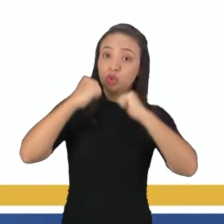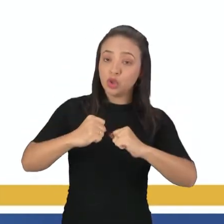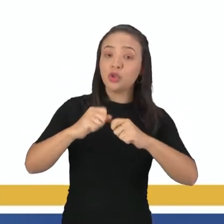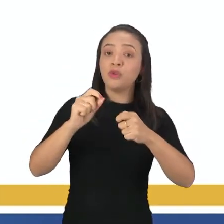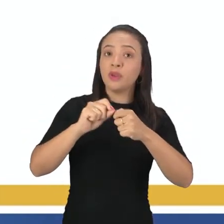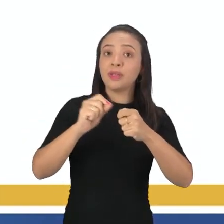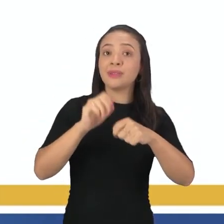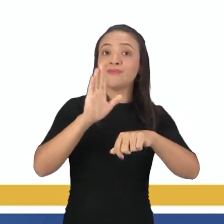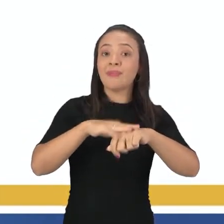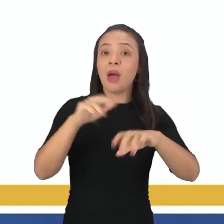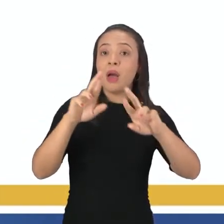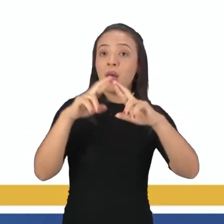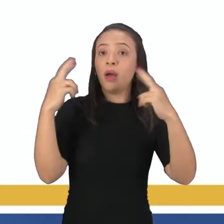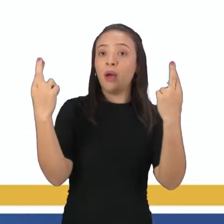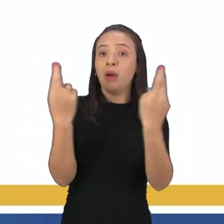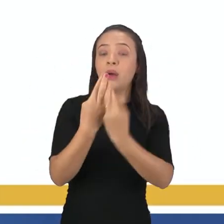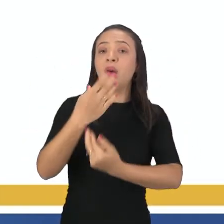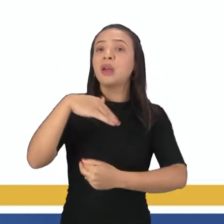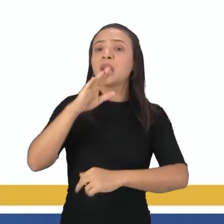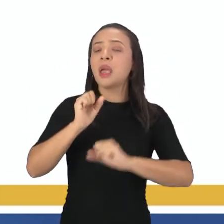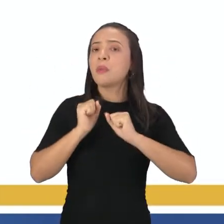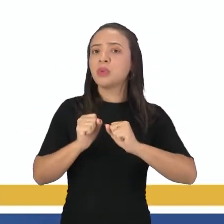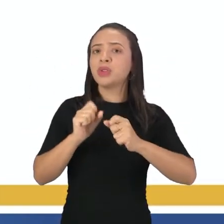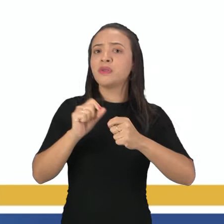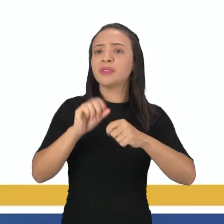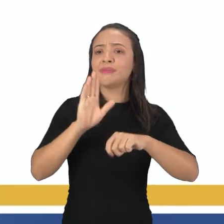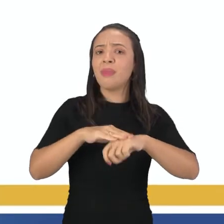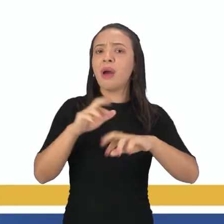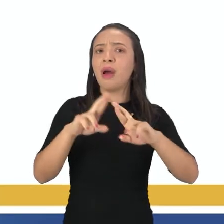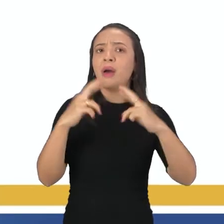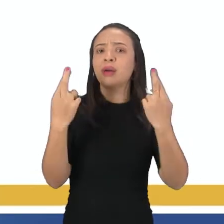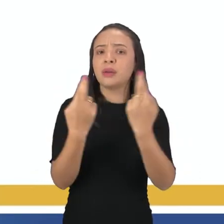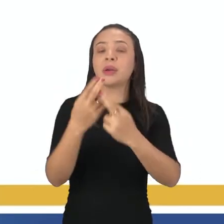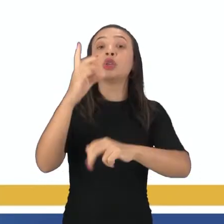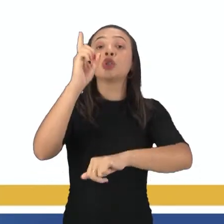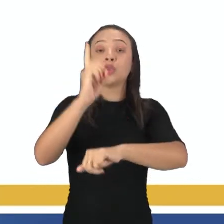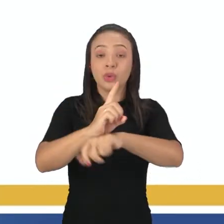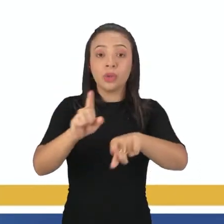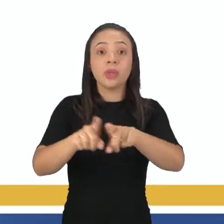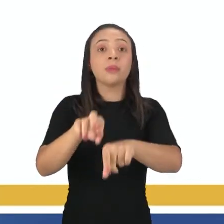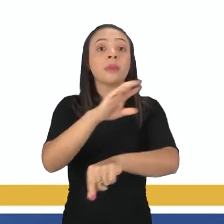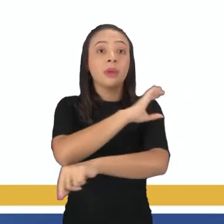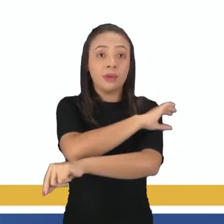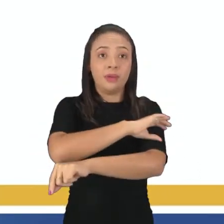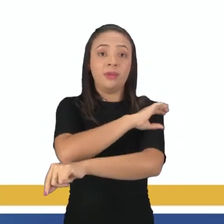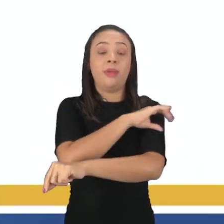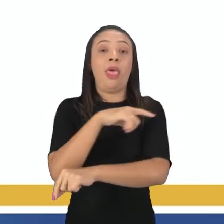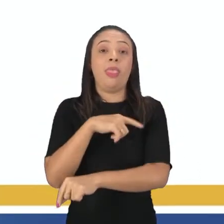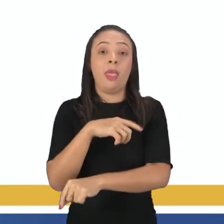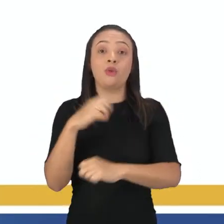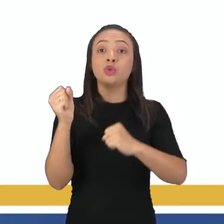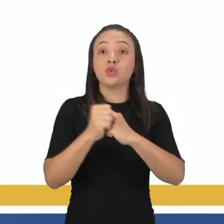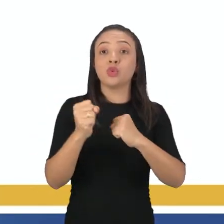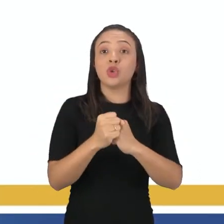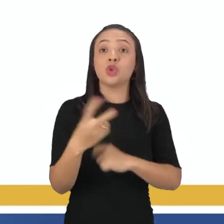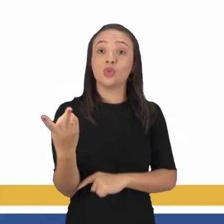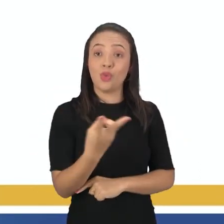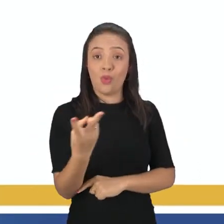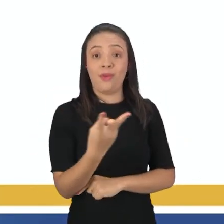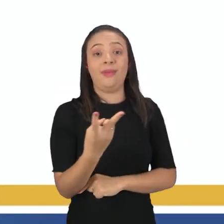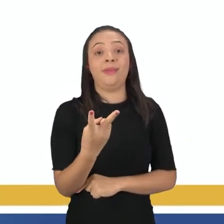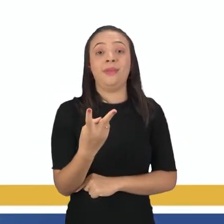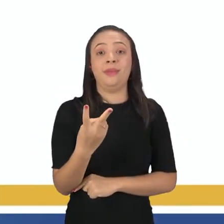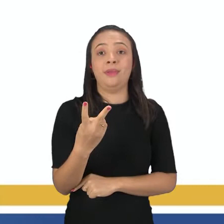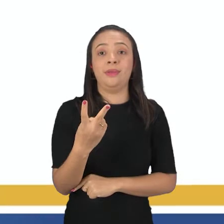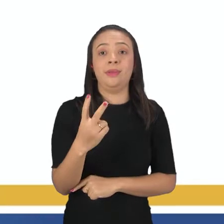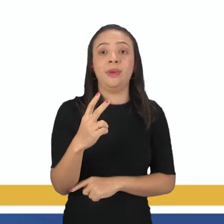mais reuniões. Quem poderia fazer mais reuniões? O diretor e a coordenadora. Eu tenho um sujeito composto aí, são duas, né?